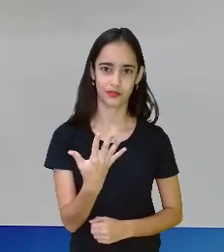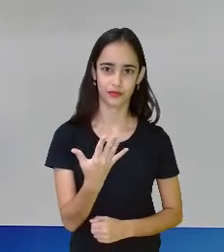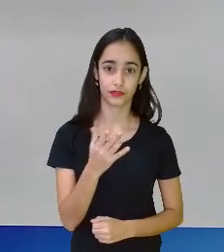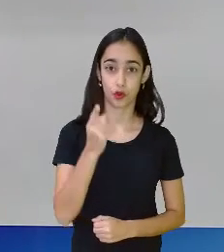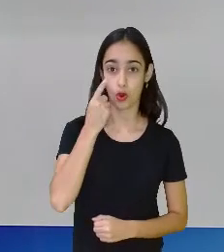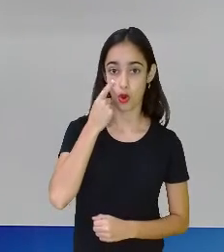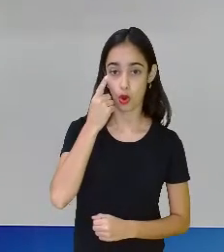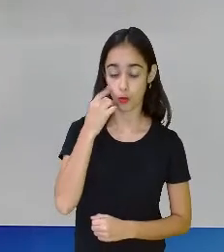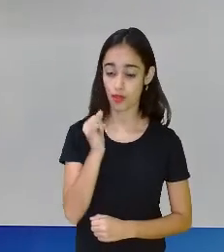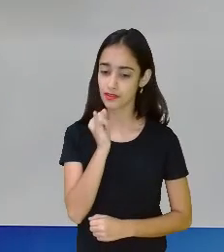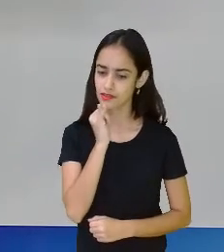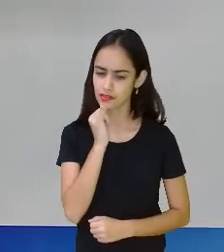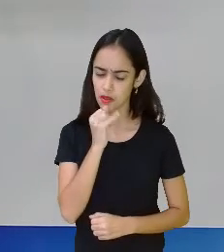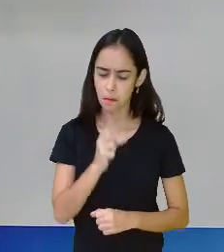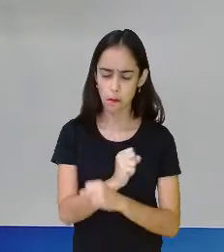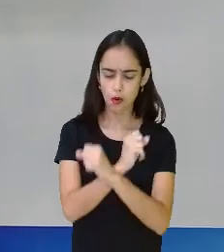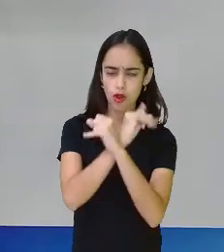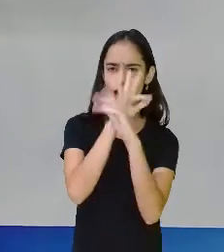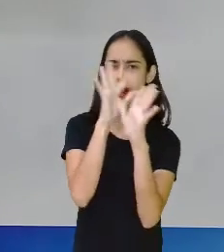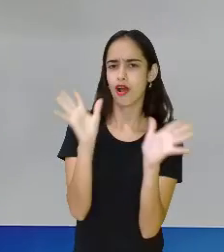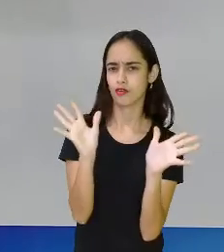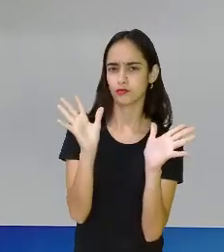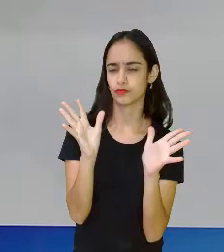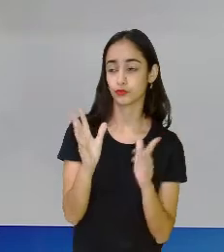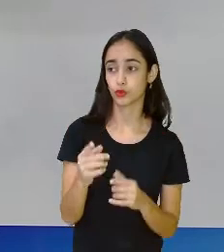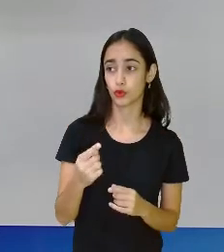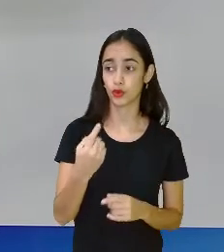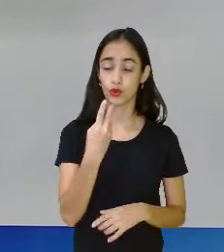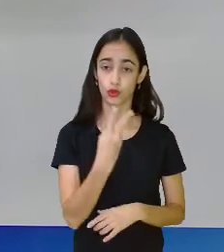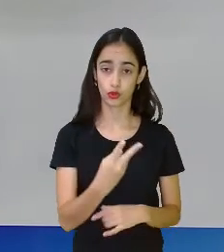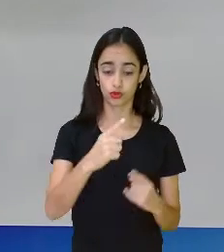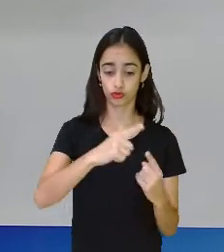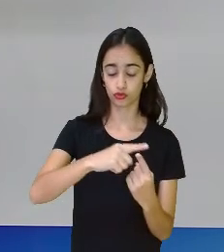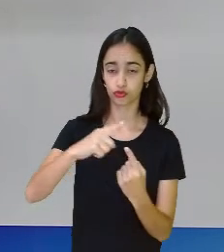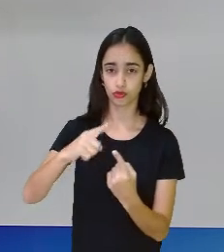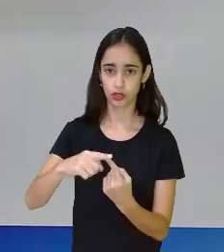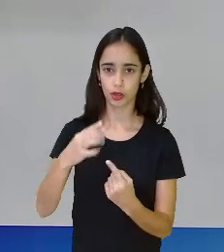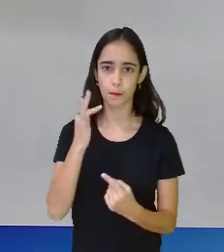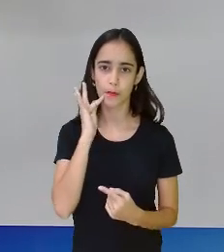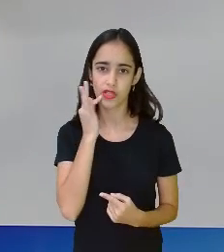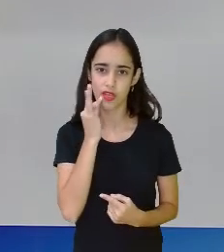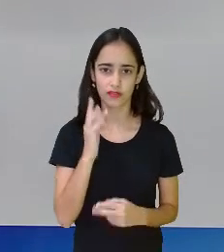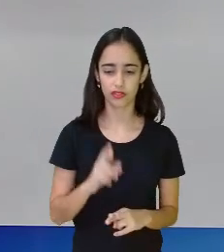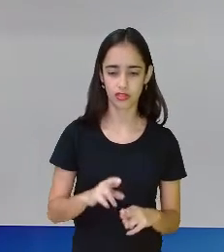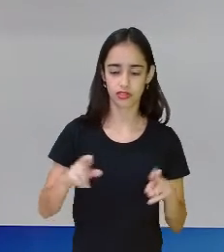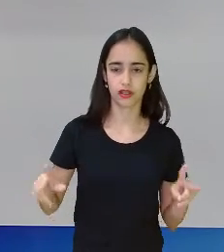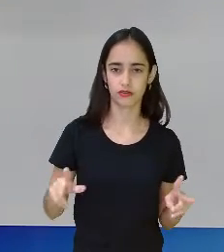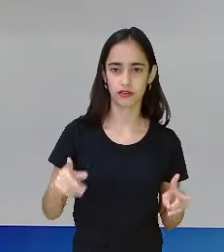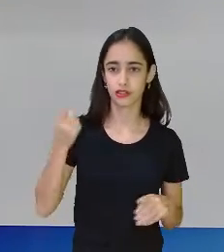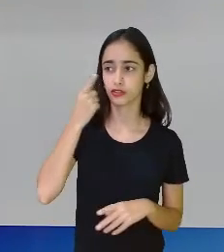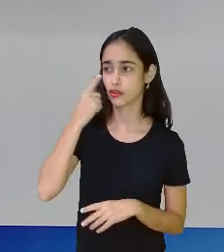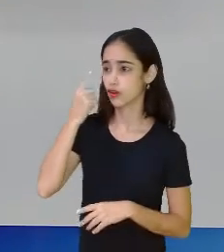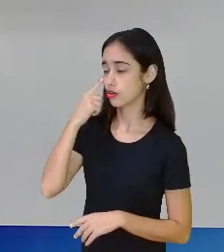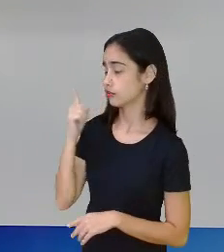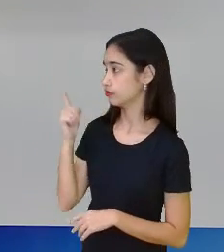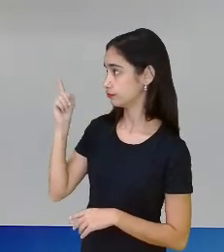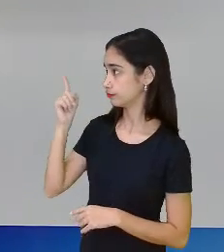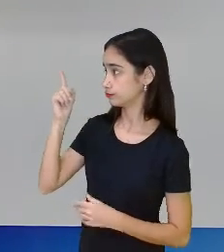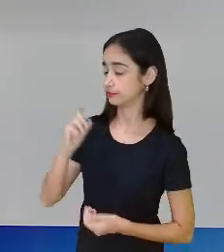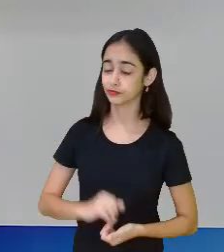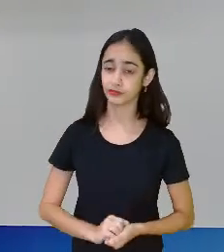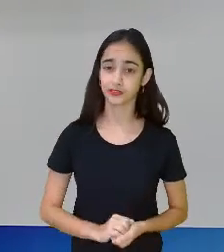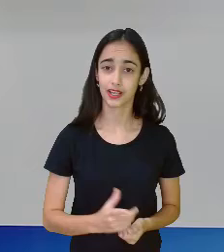eu tenho dois tipos de frutas diferentes com quantidades diferentes. Eu quero a quantidade